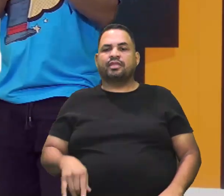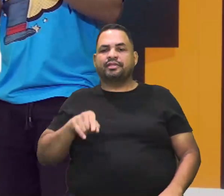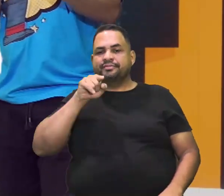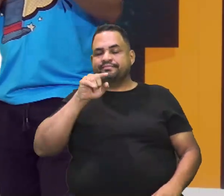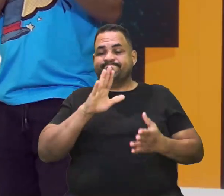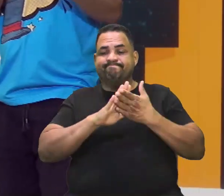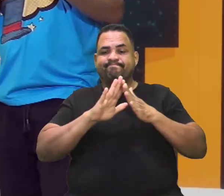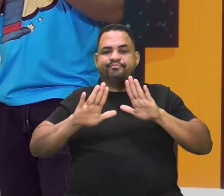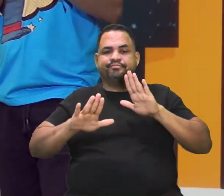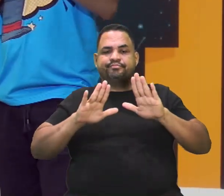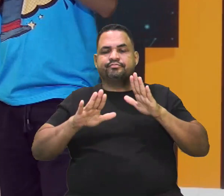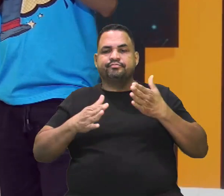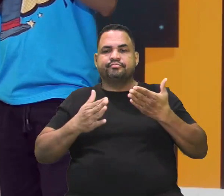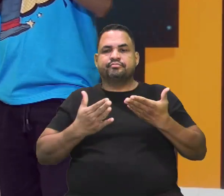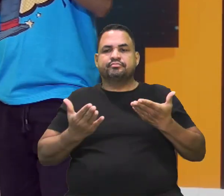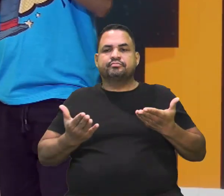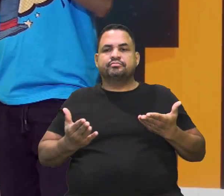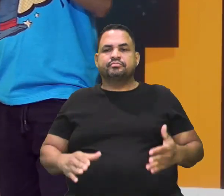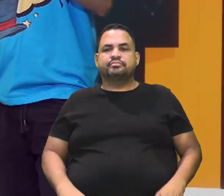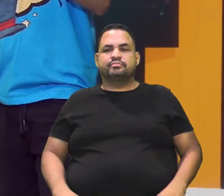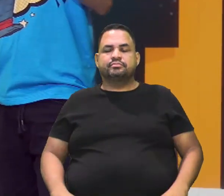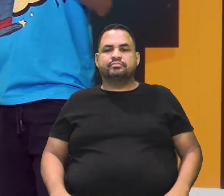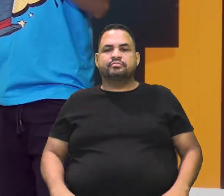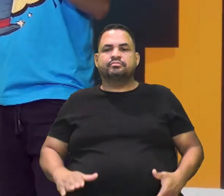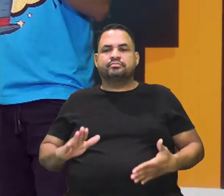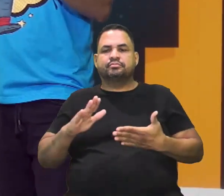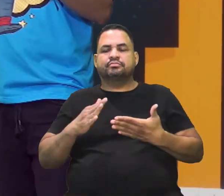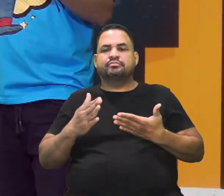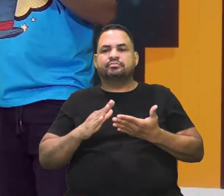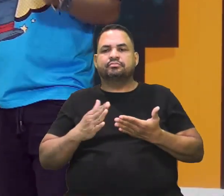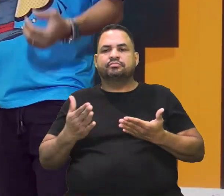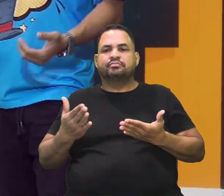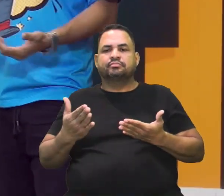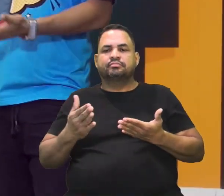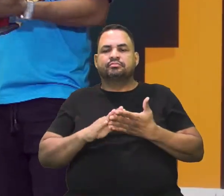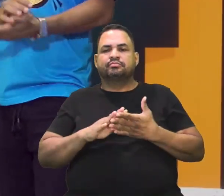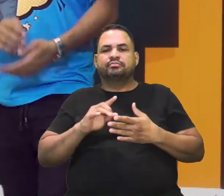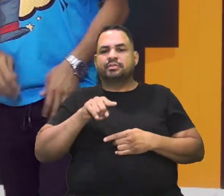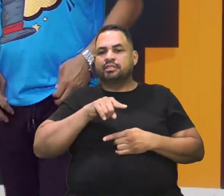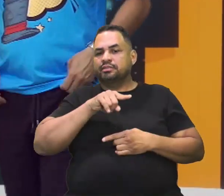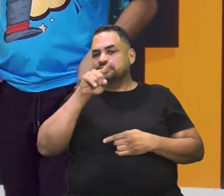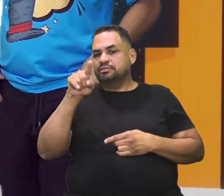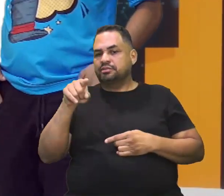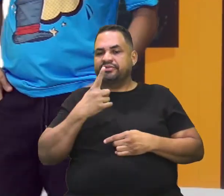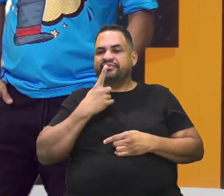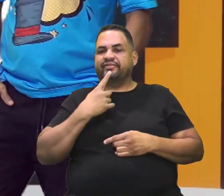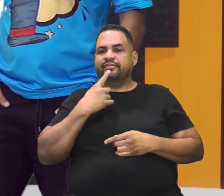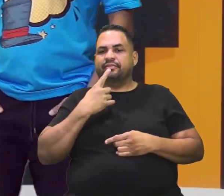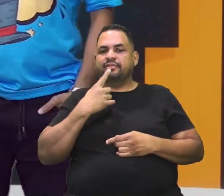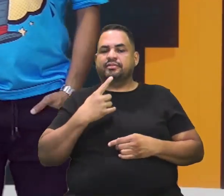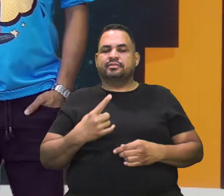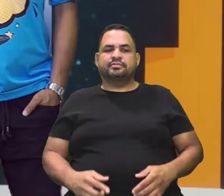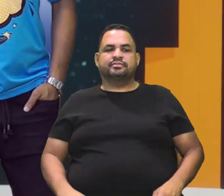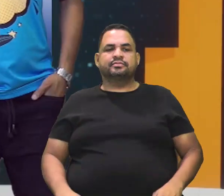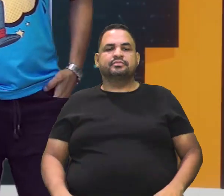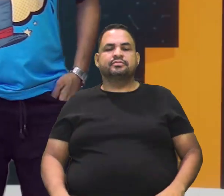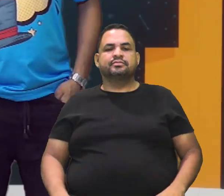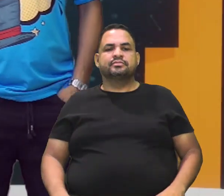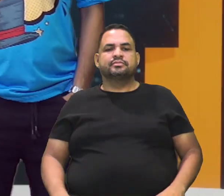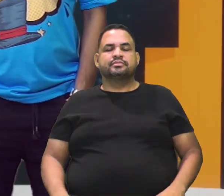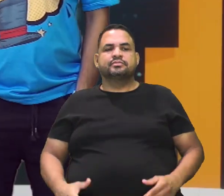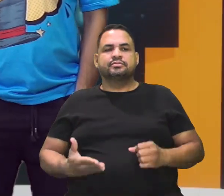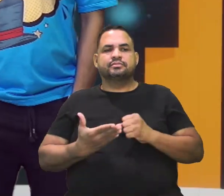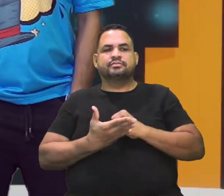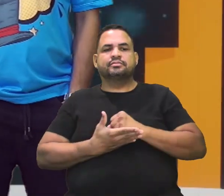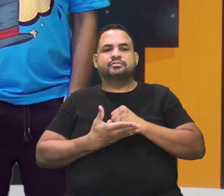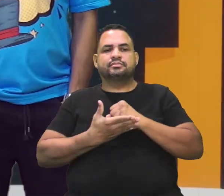que ter esse cuidado, porque a elipse é formada naquela linha vermelhinha lá. E claro, né, com